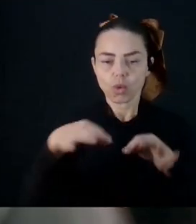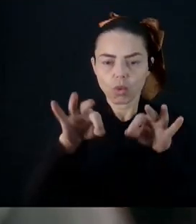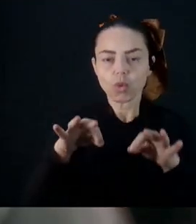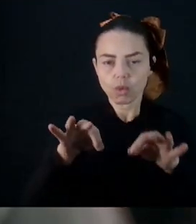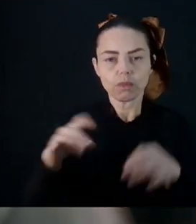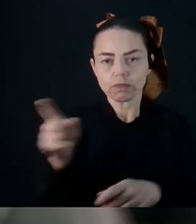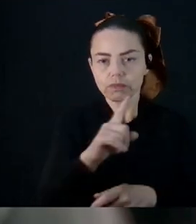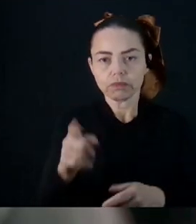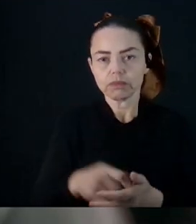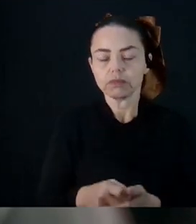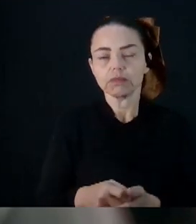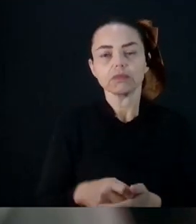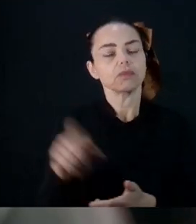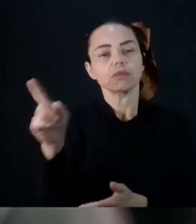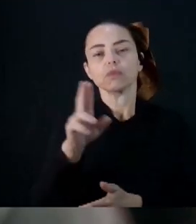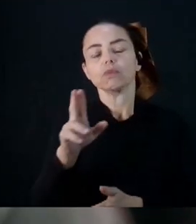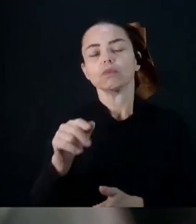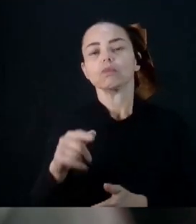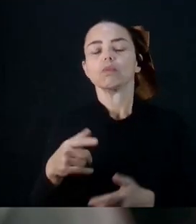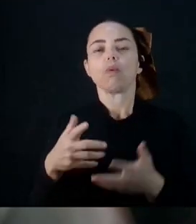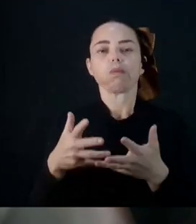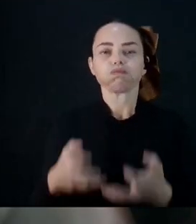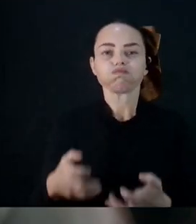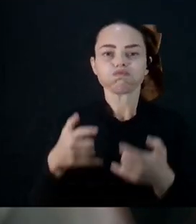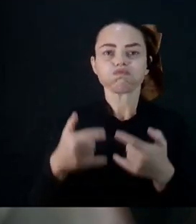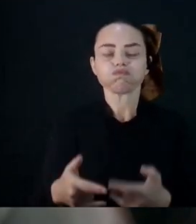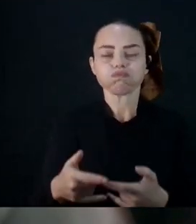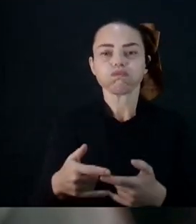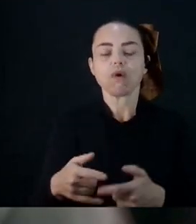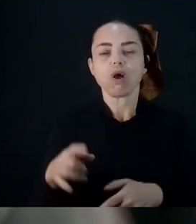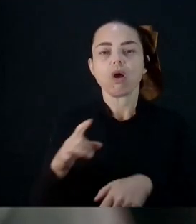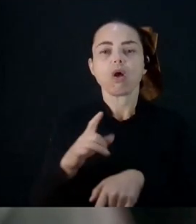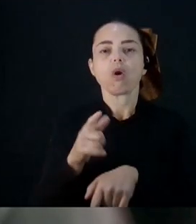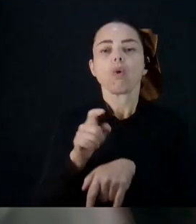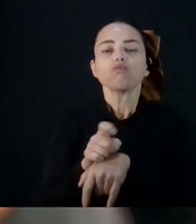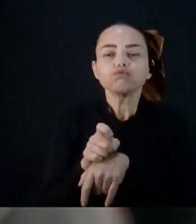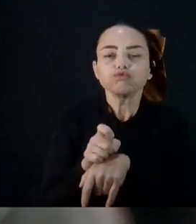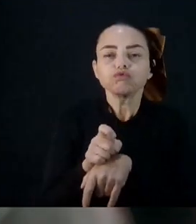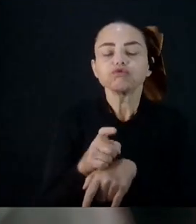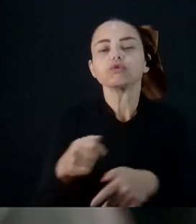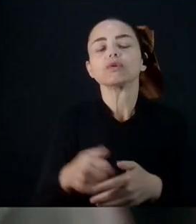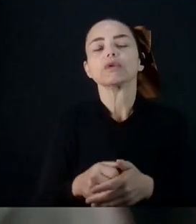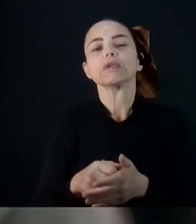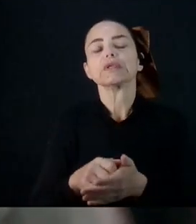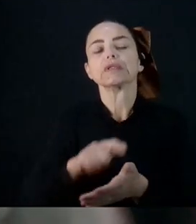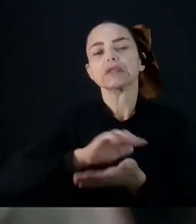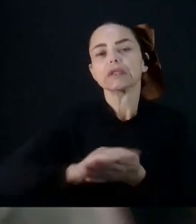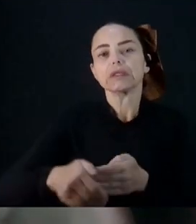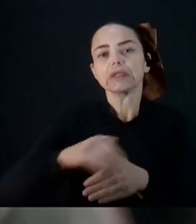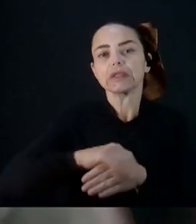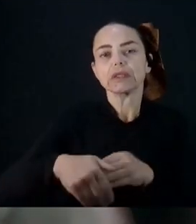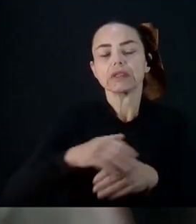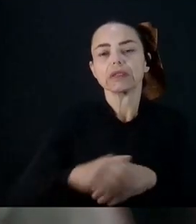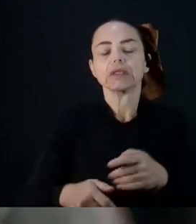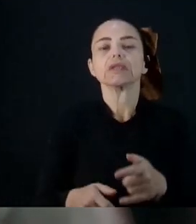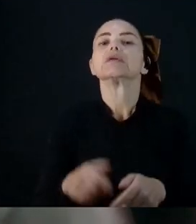de xixi, para não ter uma dermatite de contato pelo xixi. Então são orientações que muitas vezes a gente precisa sim